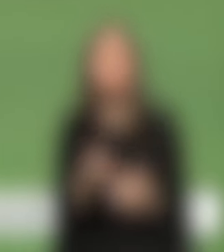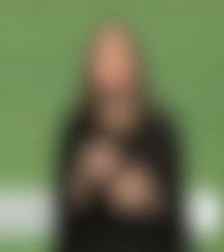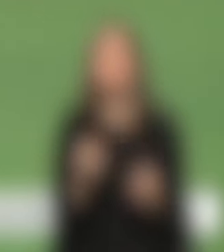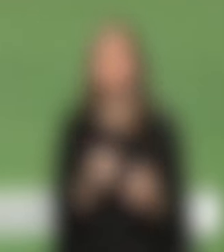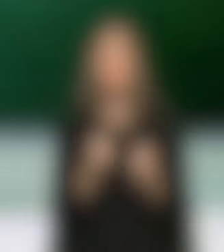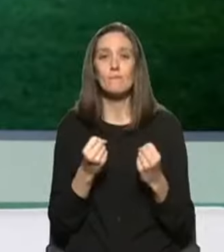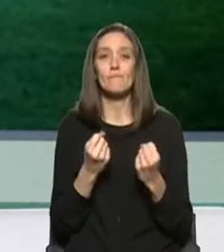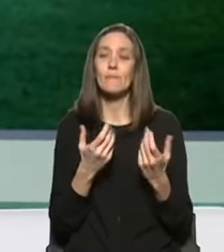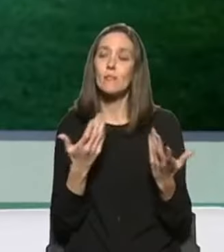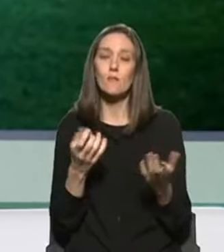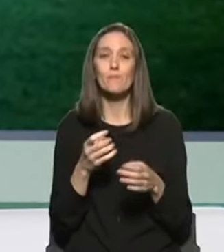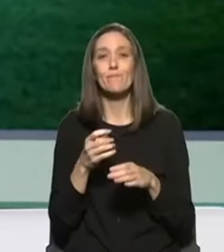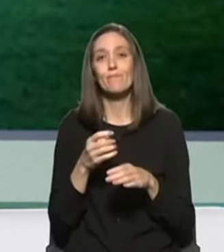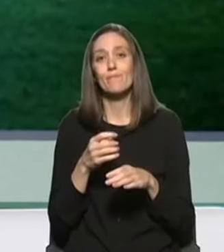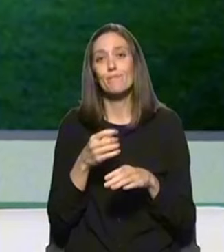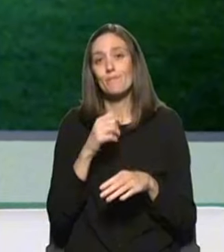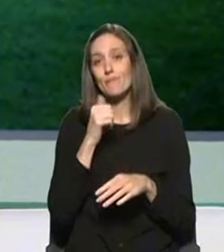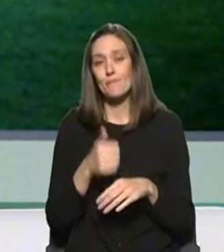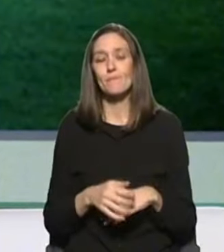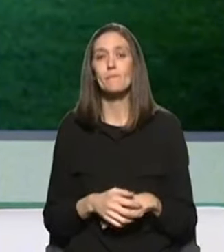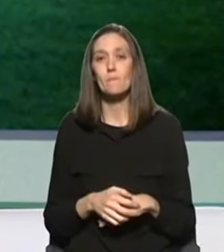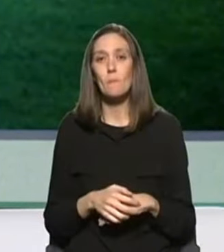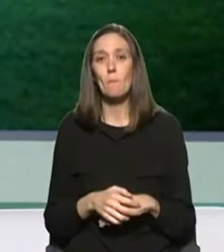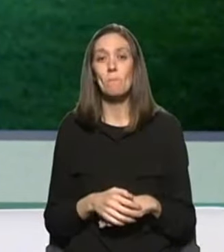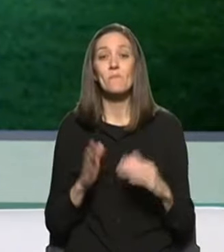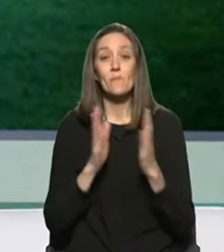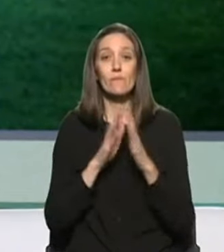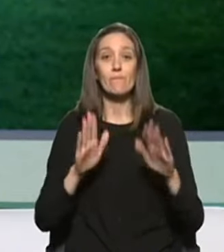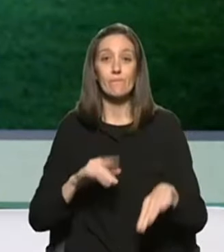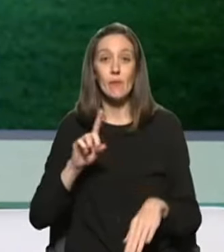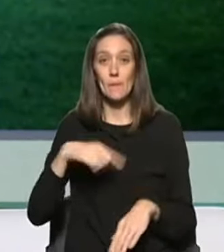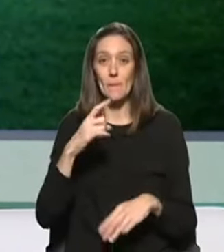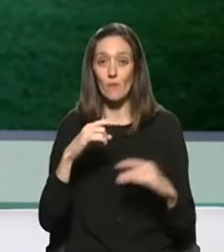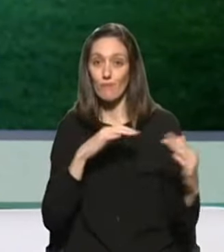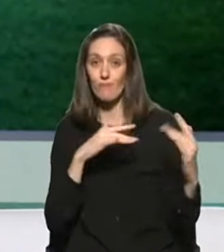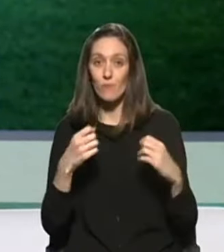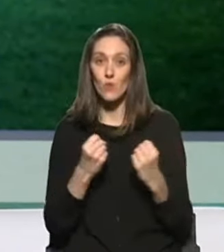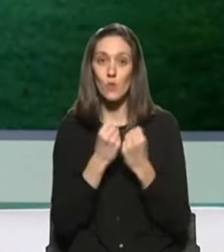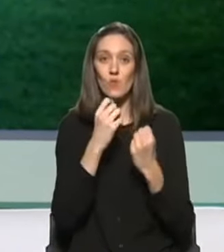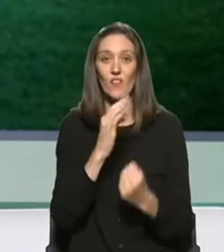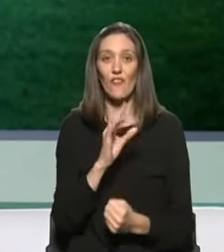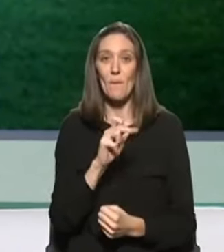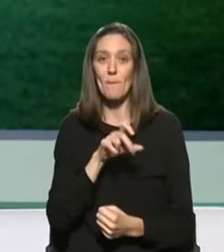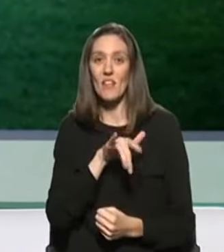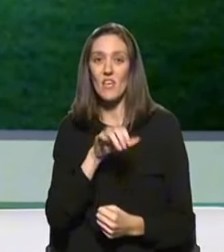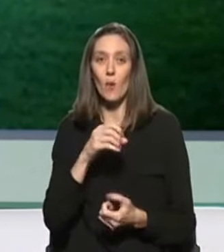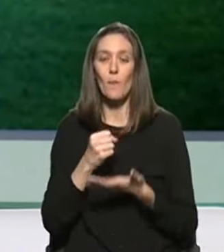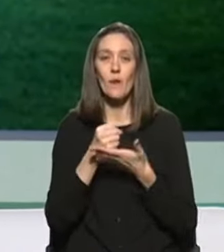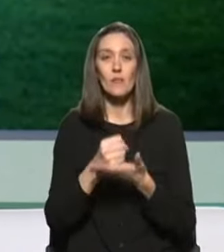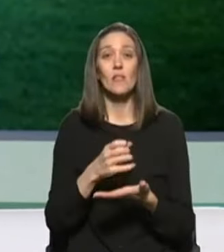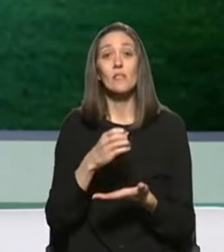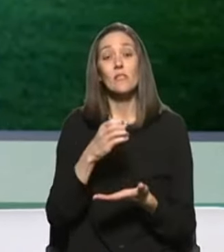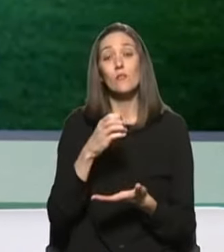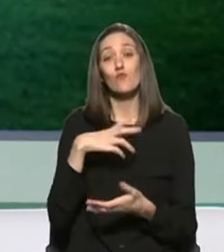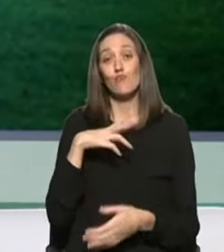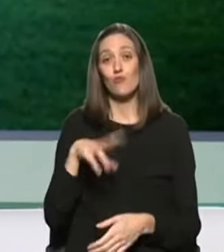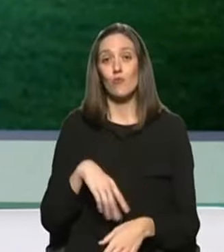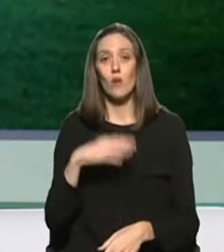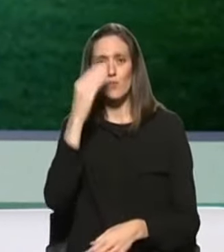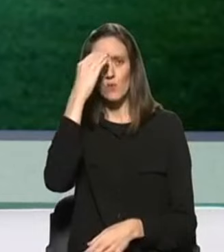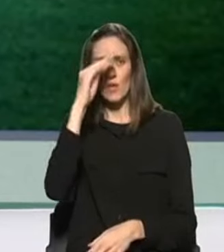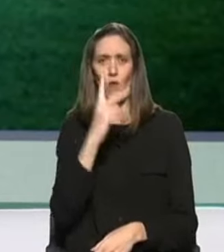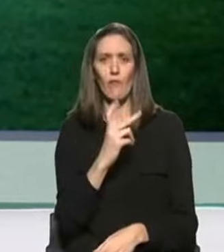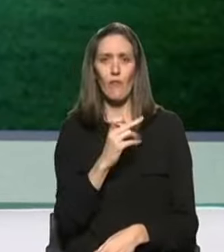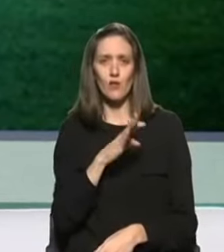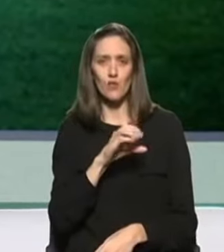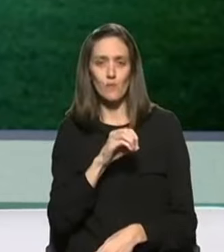Portugal. O Santa Clara joga amanhã com o Famalicão para a Taça de Portugal. O treinador Vasco Matos diz que o